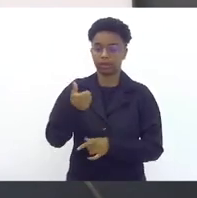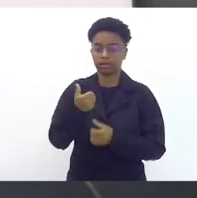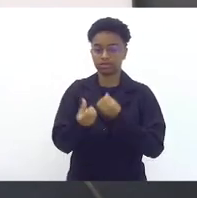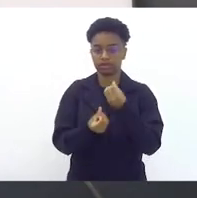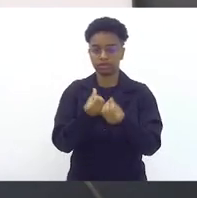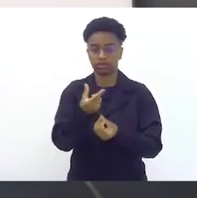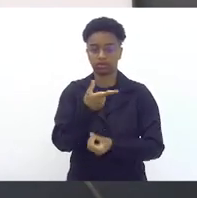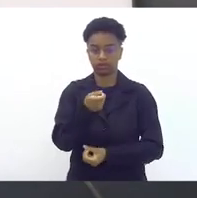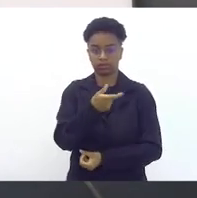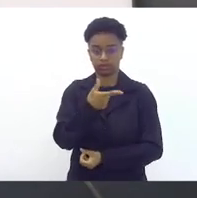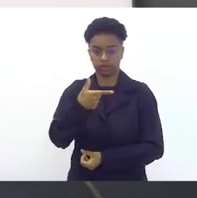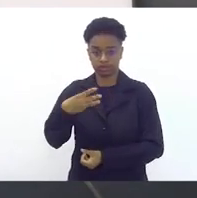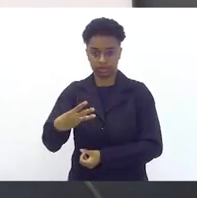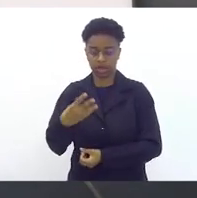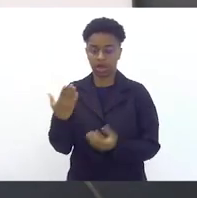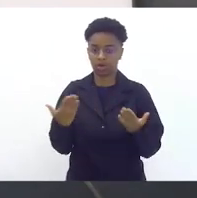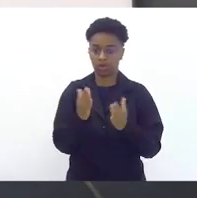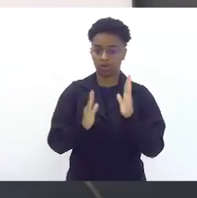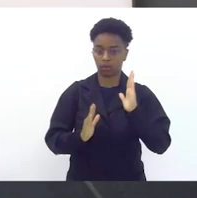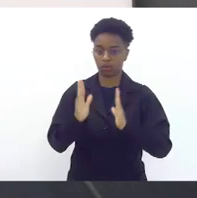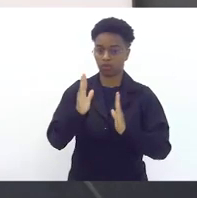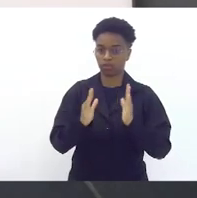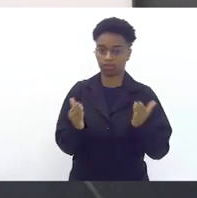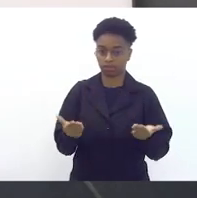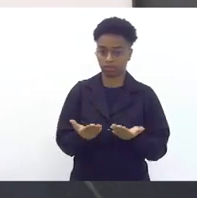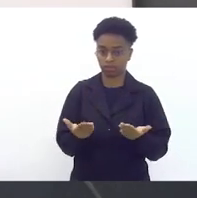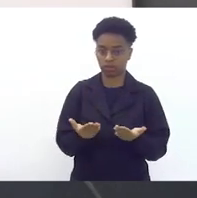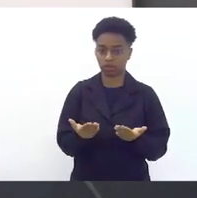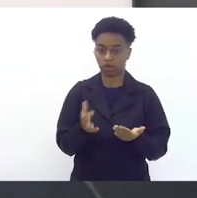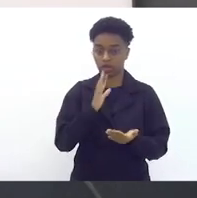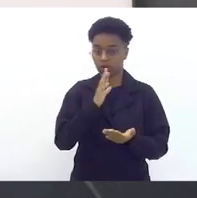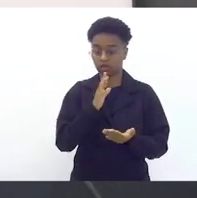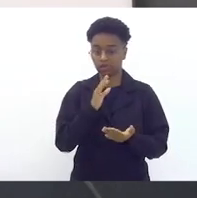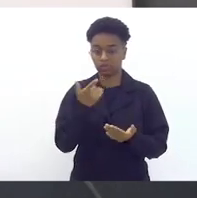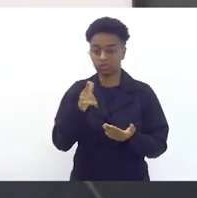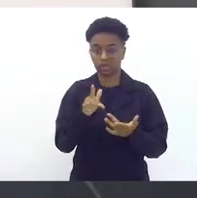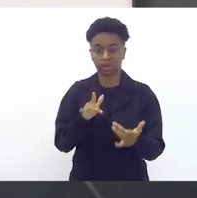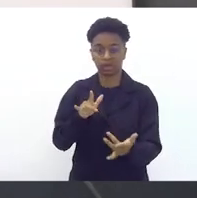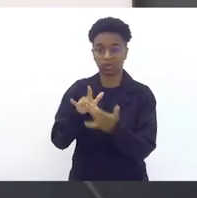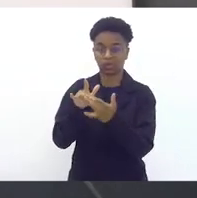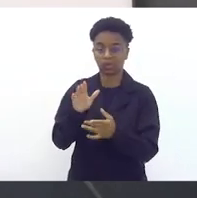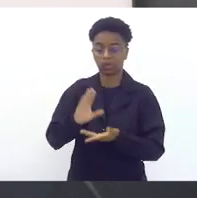de 23, já na atual gestão, não responde ao Conselho Estadual de Saúde.